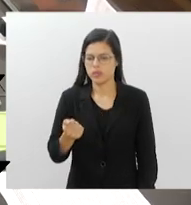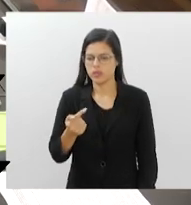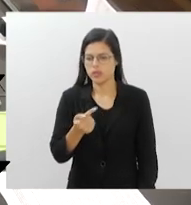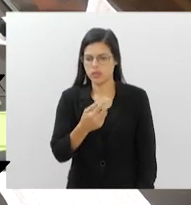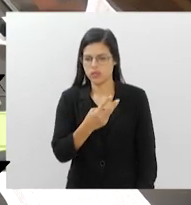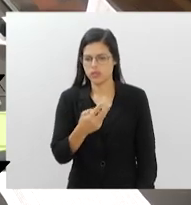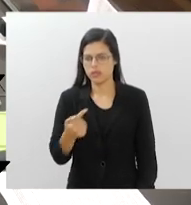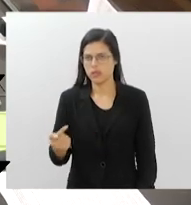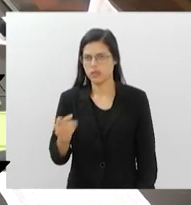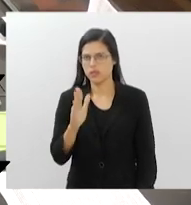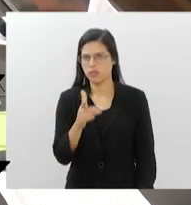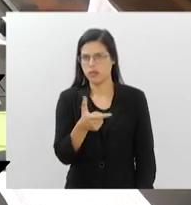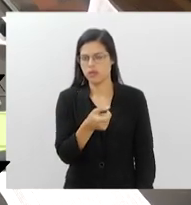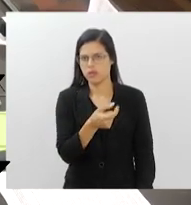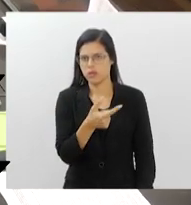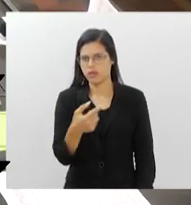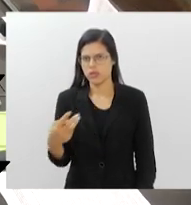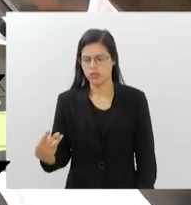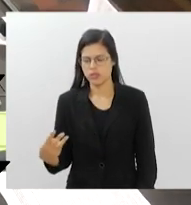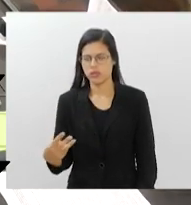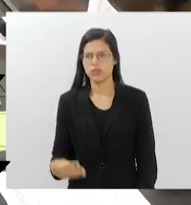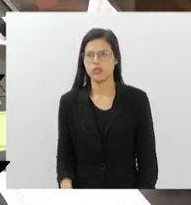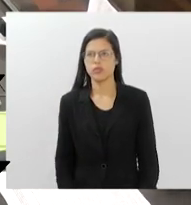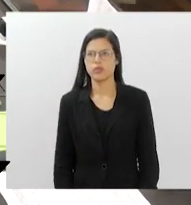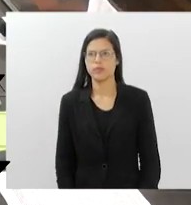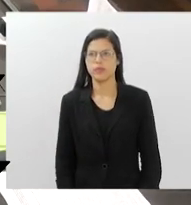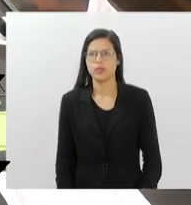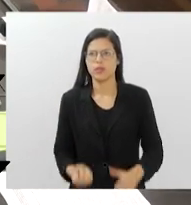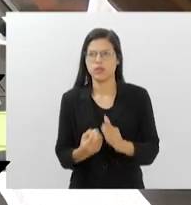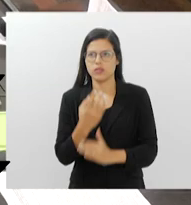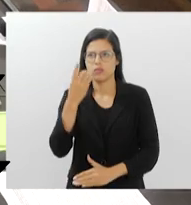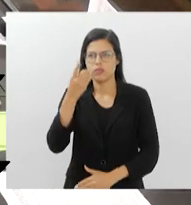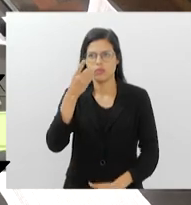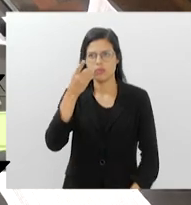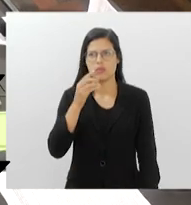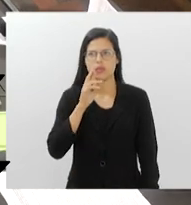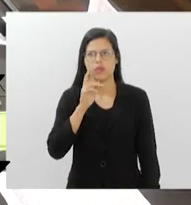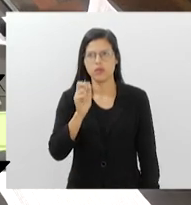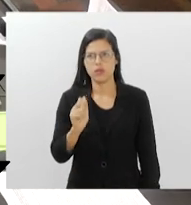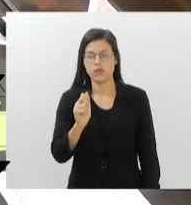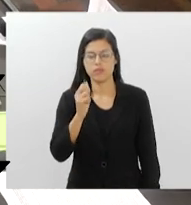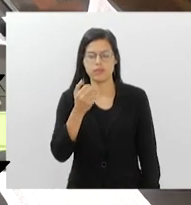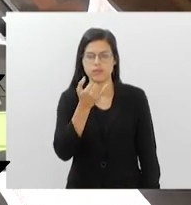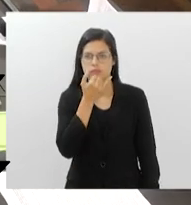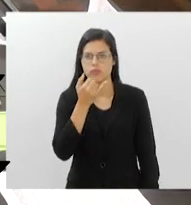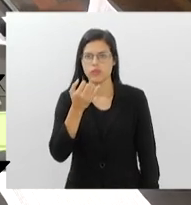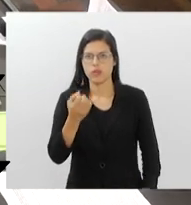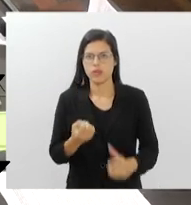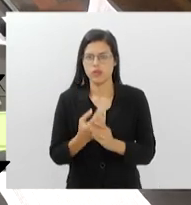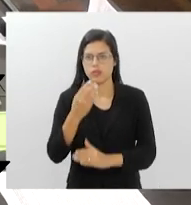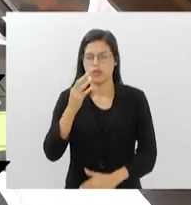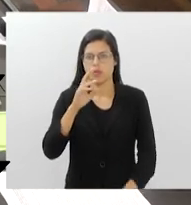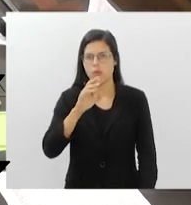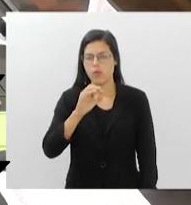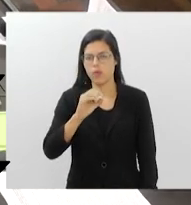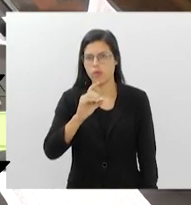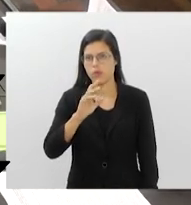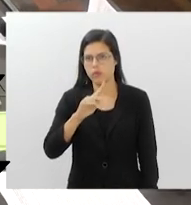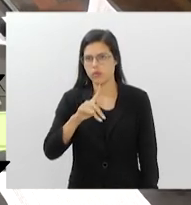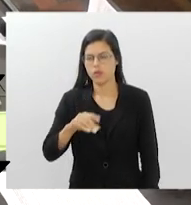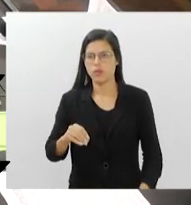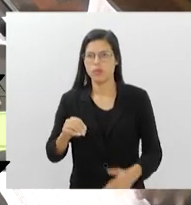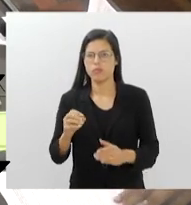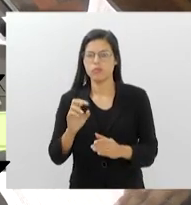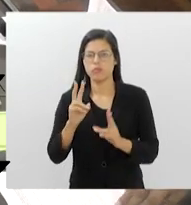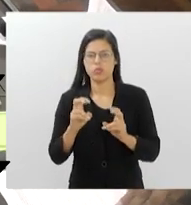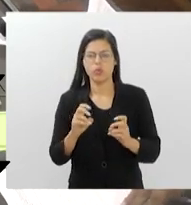1737 de 2023 de autoria do deputado Rodrigo Bacelar que institui programa para atendimento de órfãos de servidores